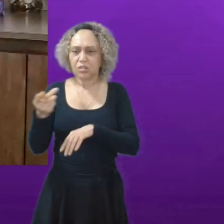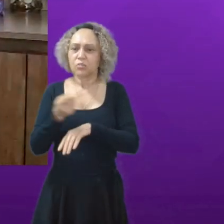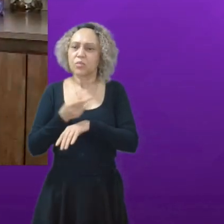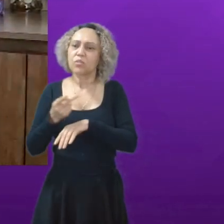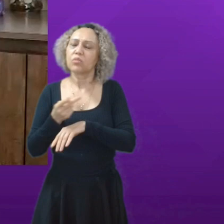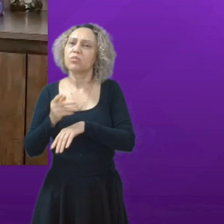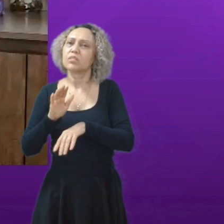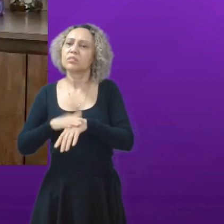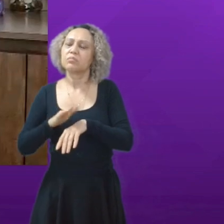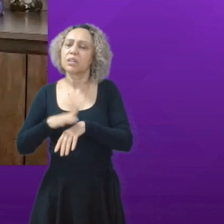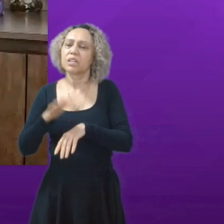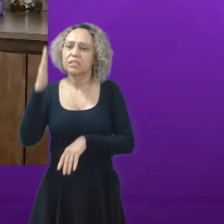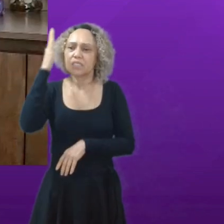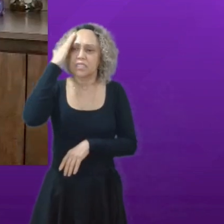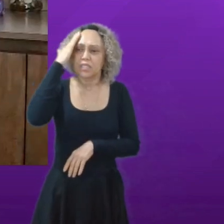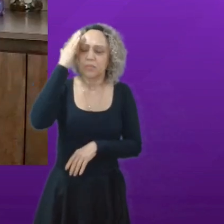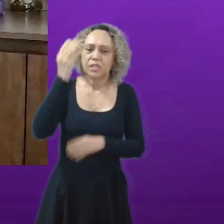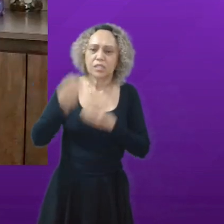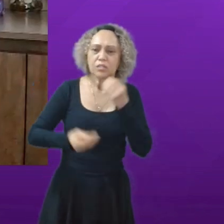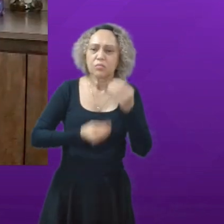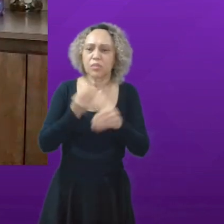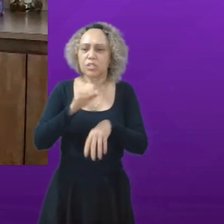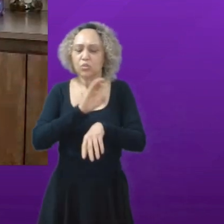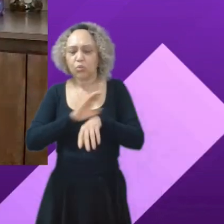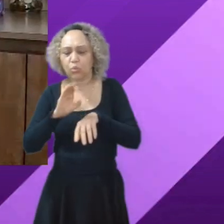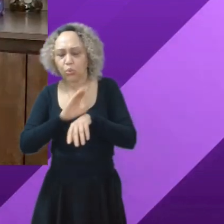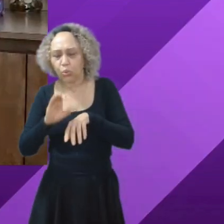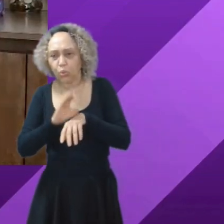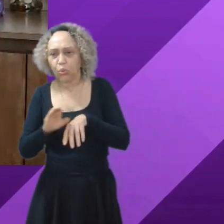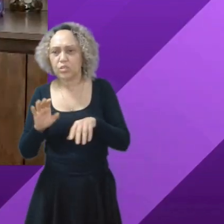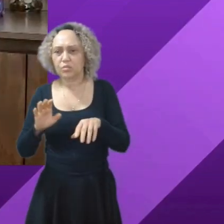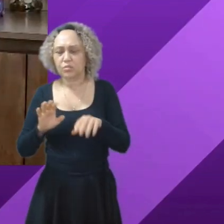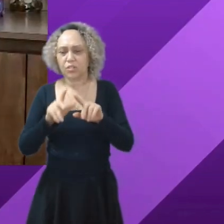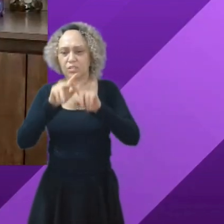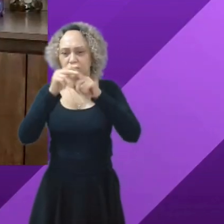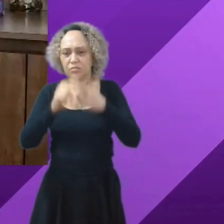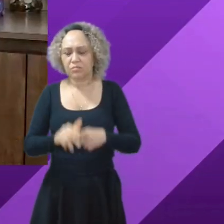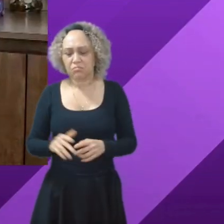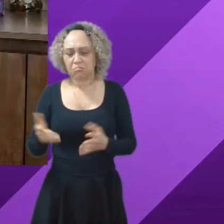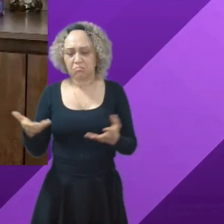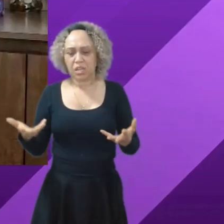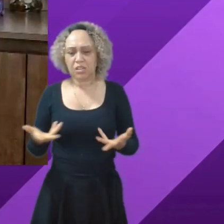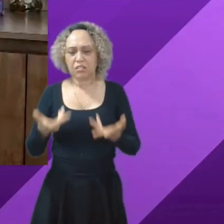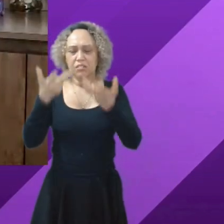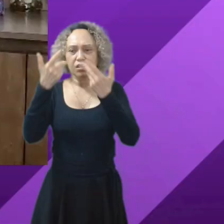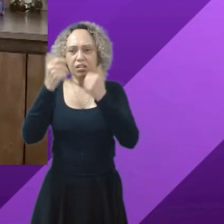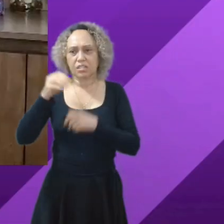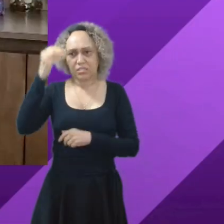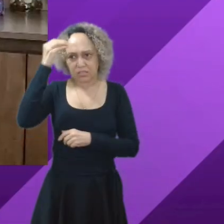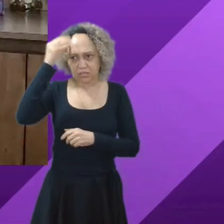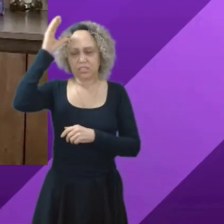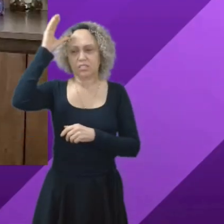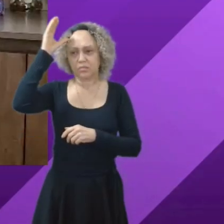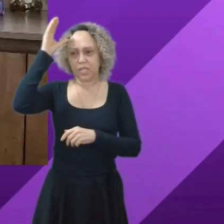procurem mais cursos que possam aprimorar esse saber, porque a gente precisa ocupar esses espaços, a